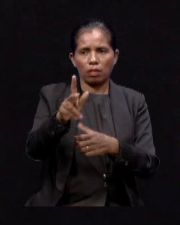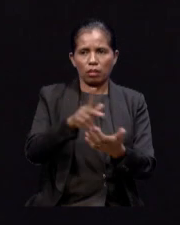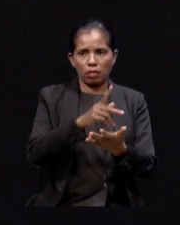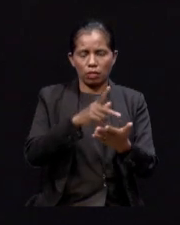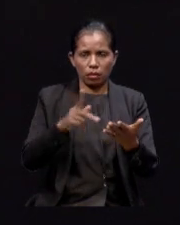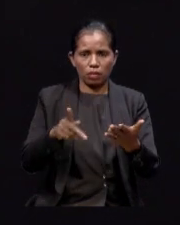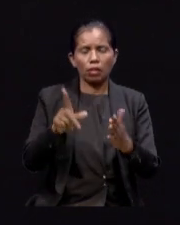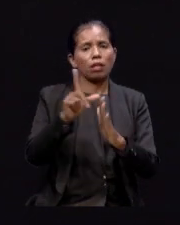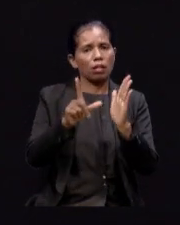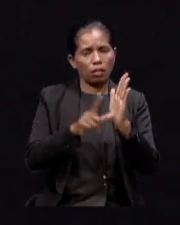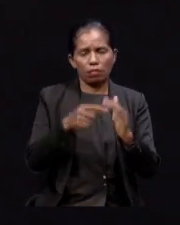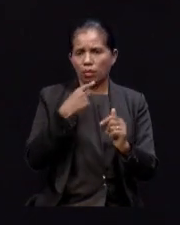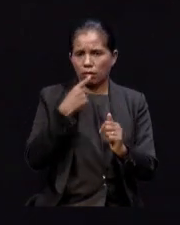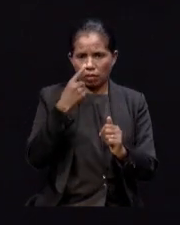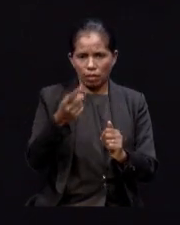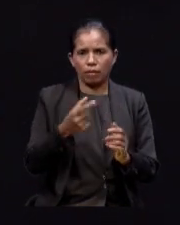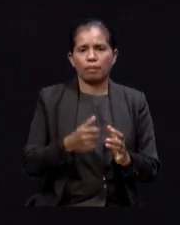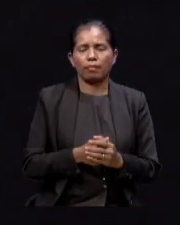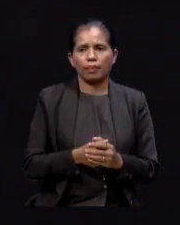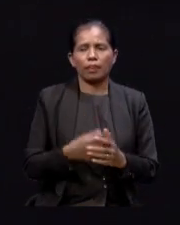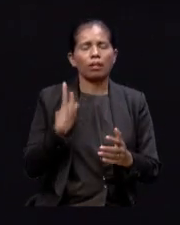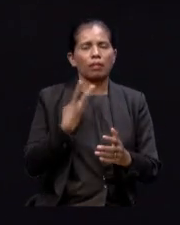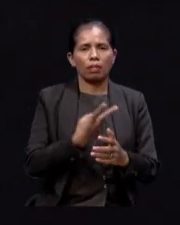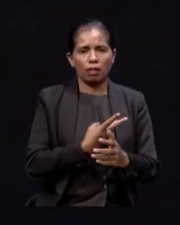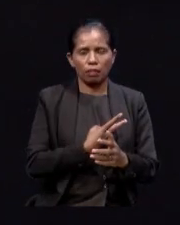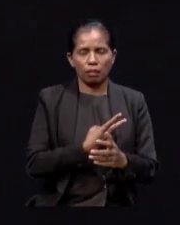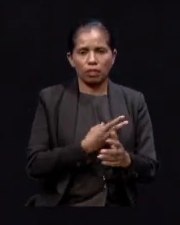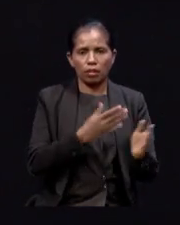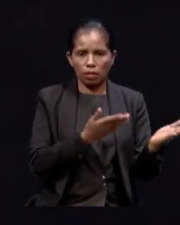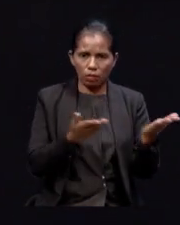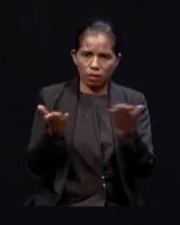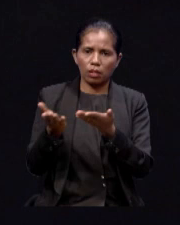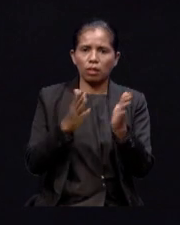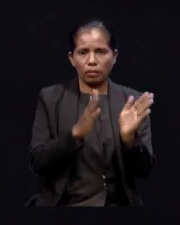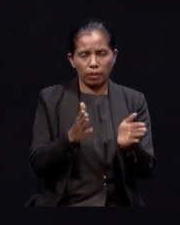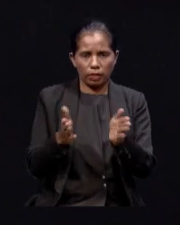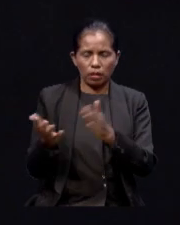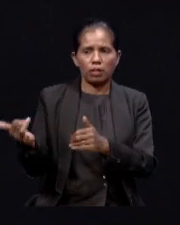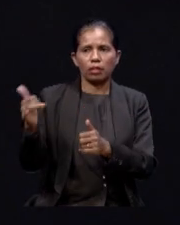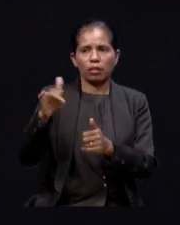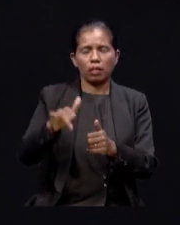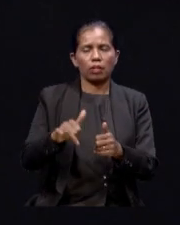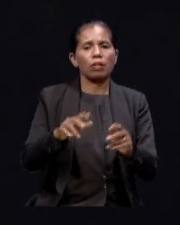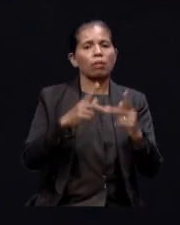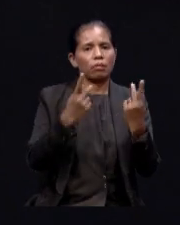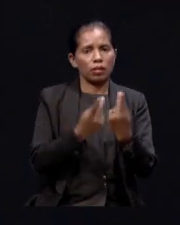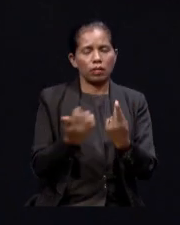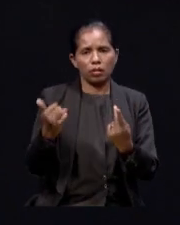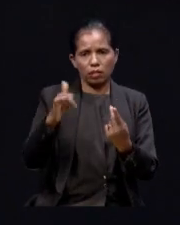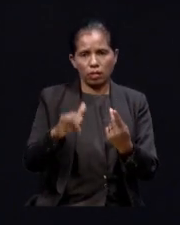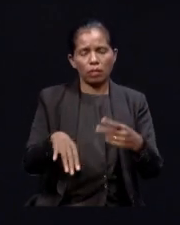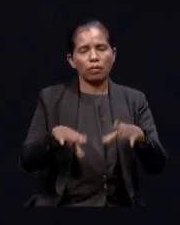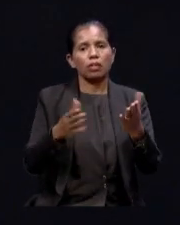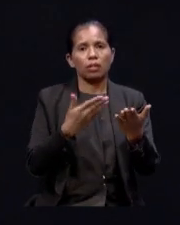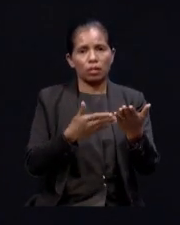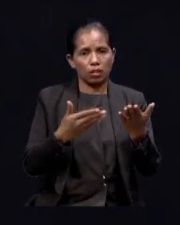Né, lei nem a ruca. Estando, né, a missei, o processo, não sei se é, né, infrator, né, a bulo de